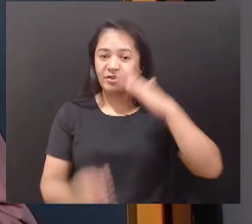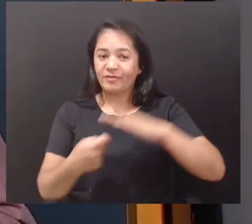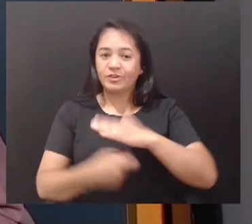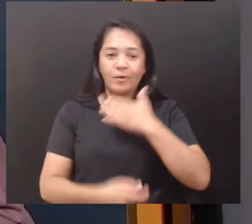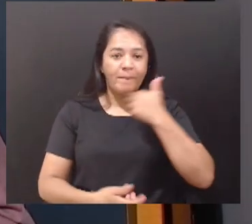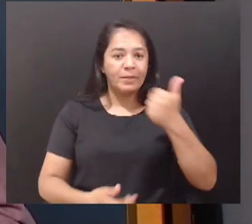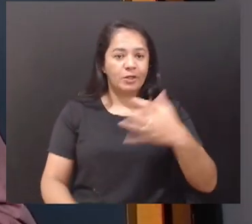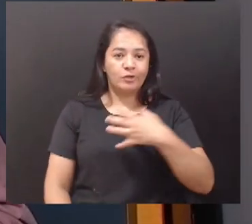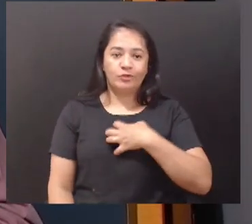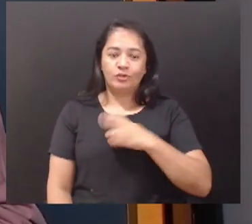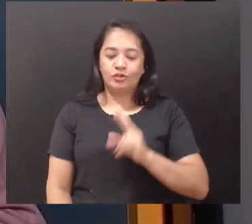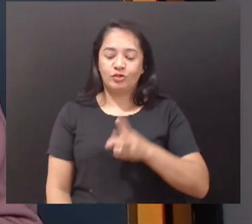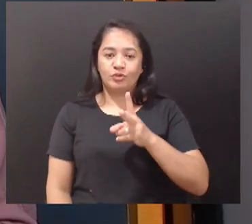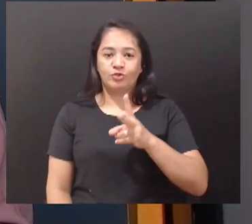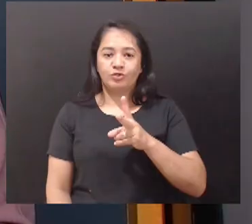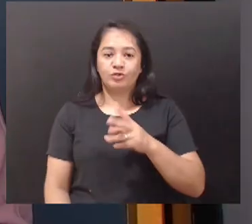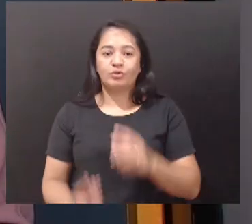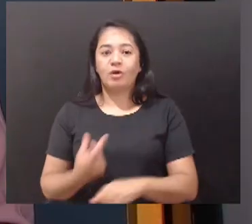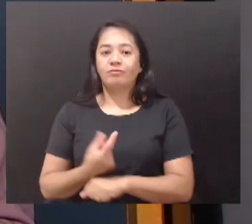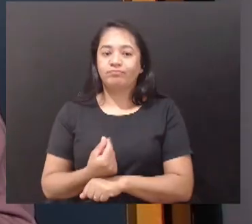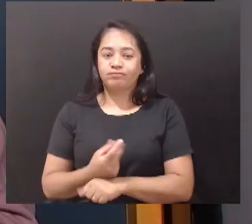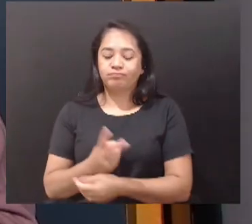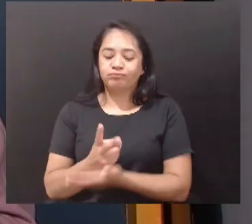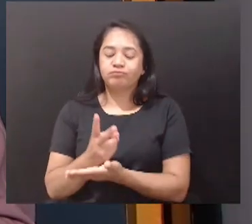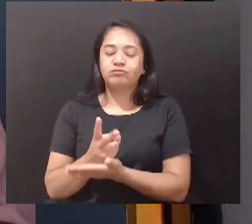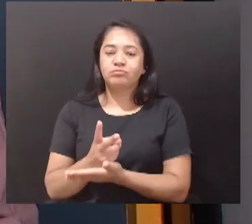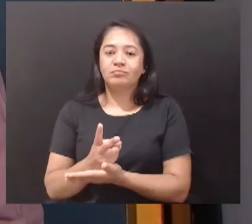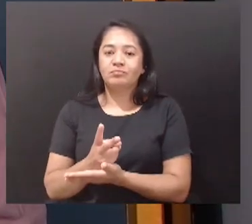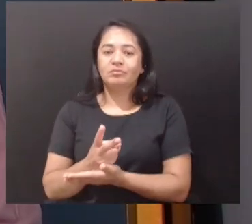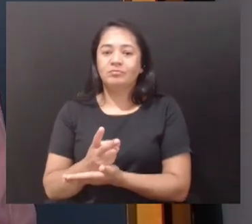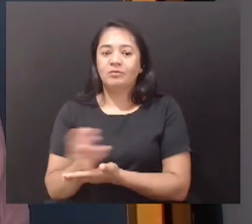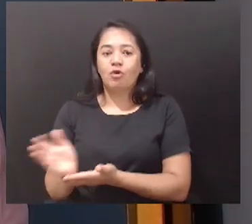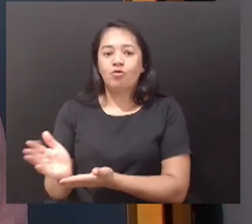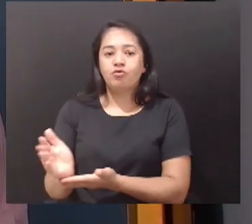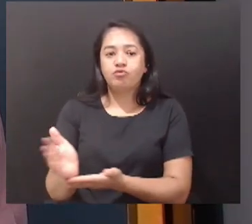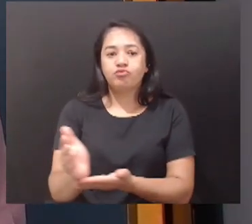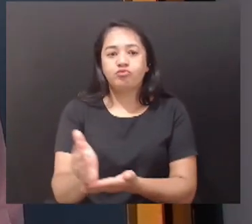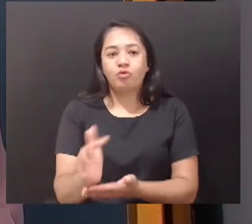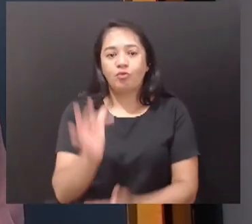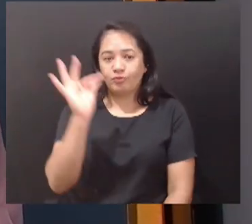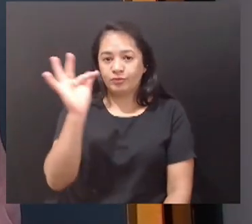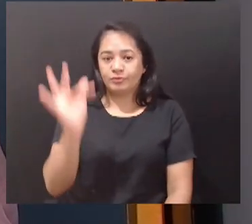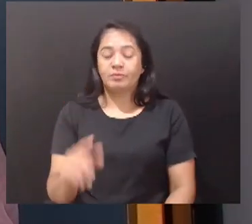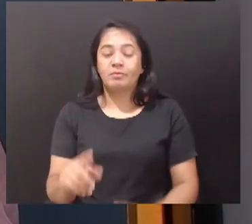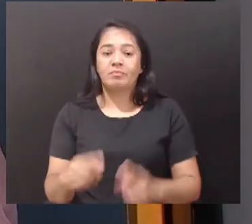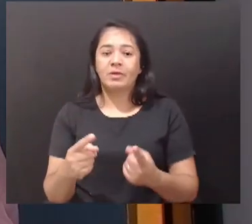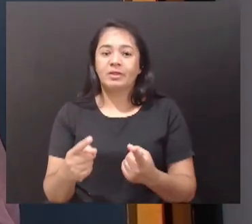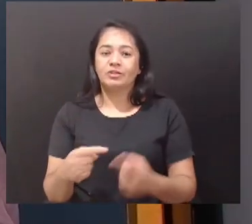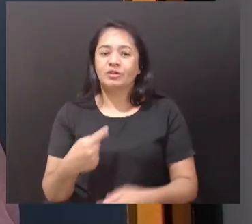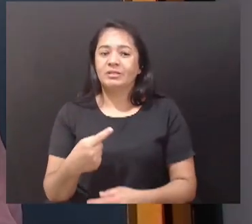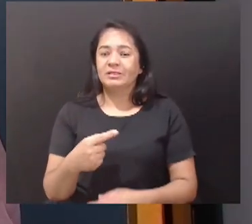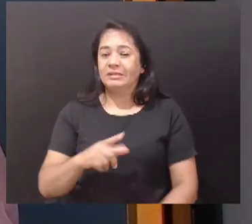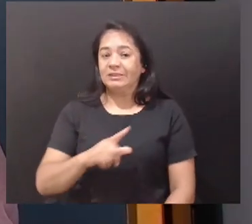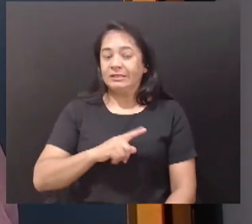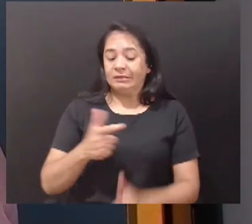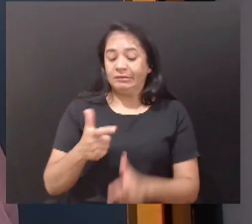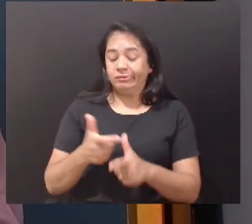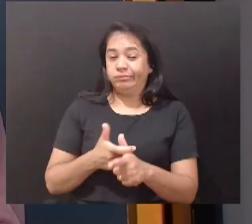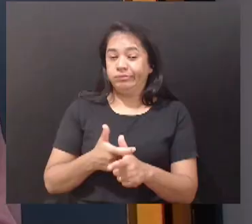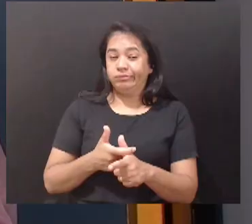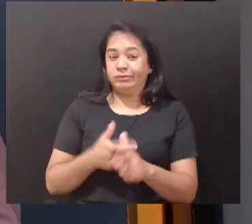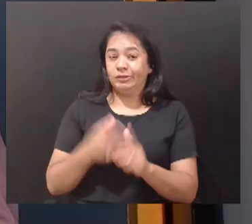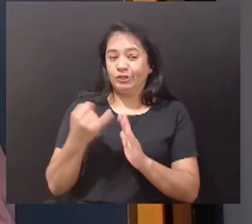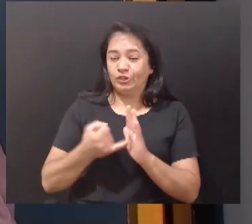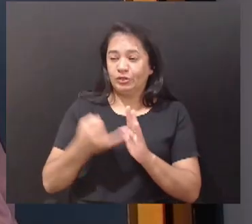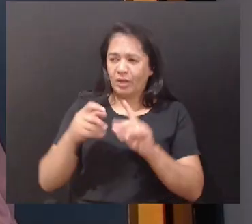poder aquisitivo do dinheiro e colher rendimentos no futuro. Mas quando a gente tem dívidas e juros, é possível